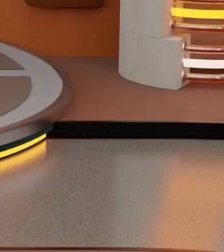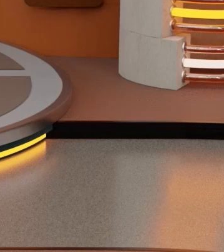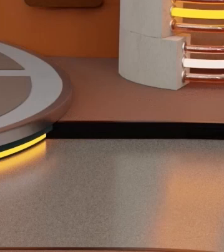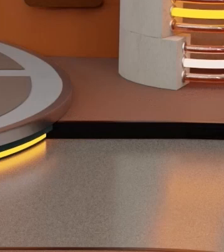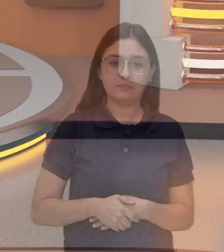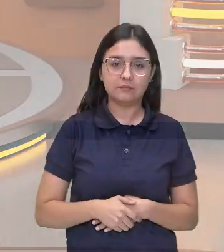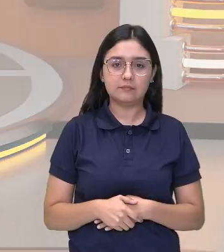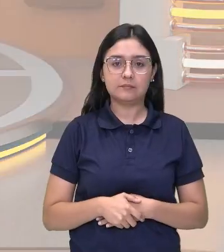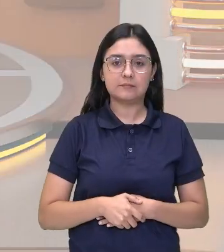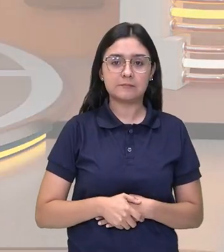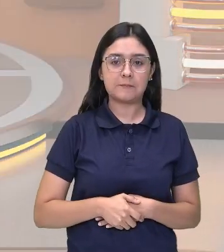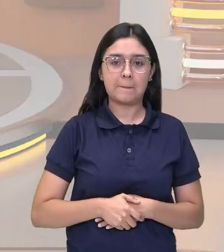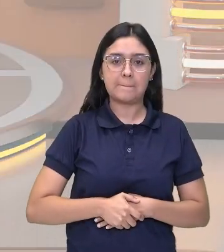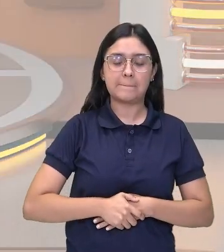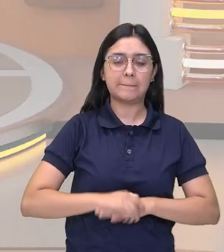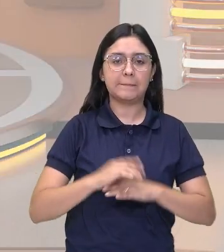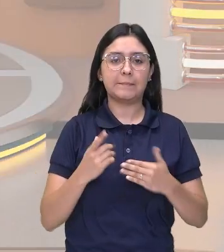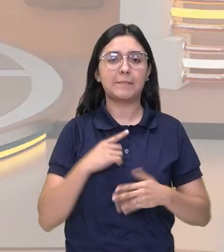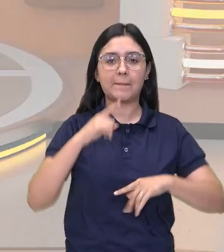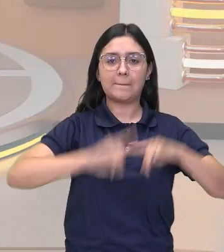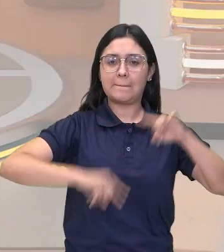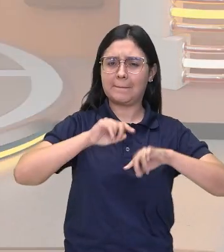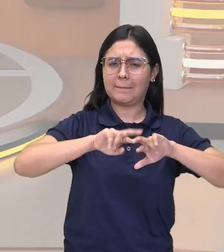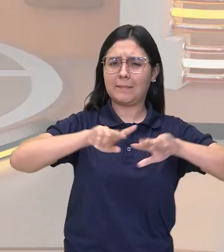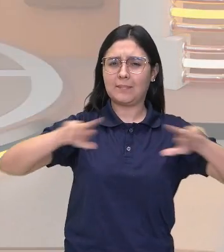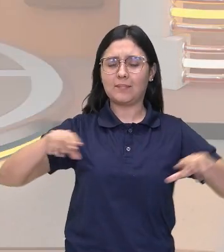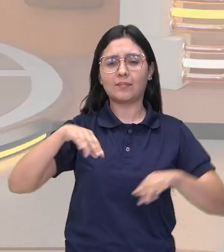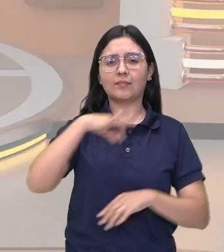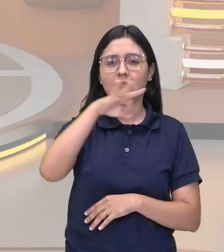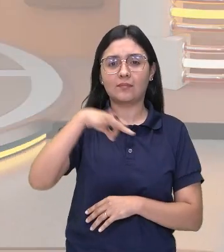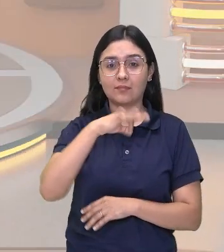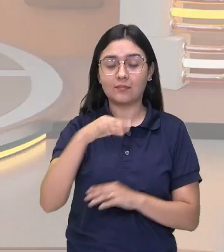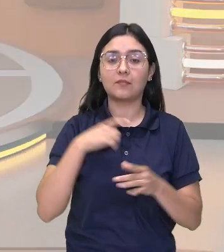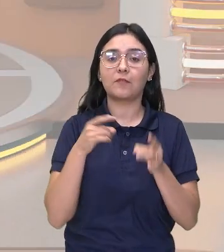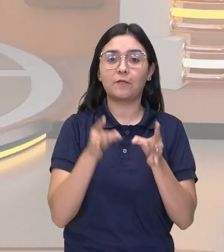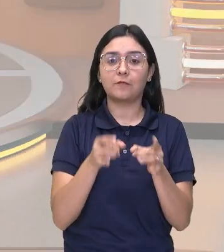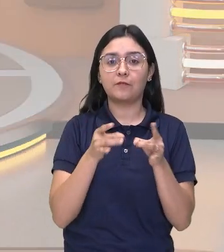entre outras relíquias sagradas que eram vendidas e foram também